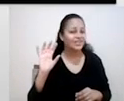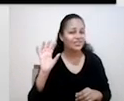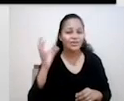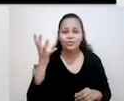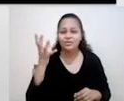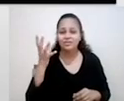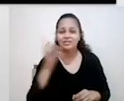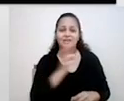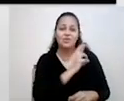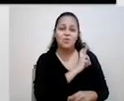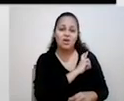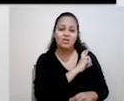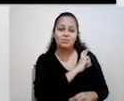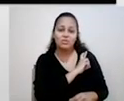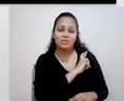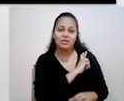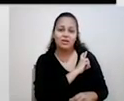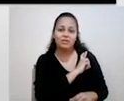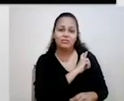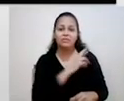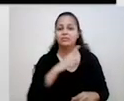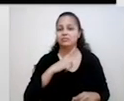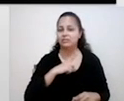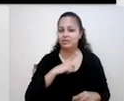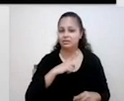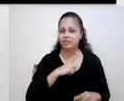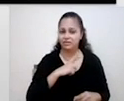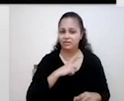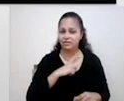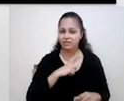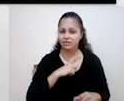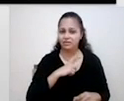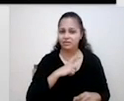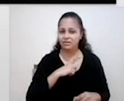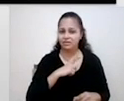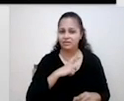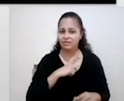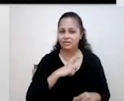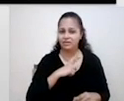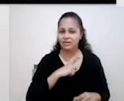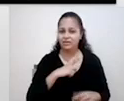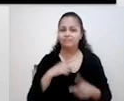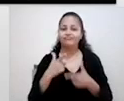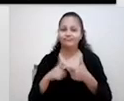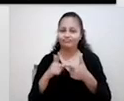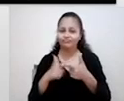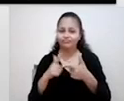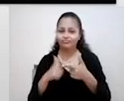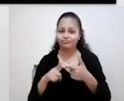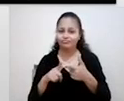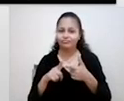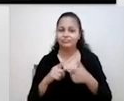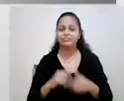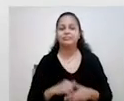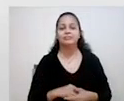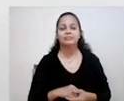o responsável terá uma punição séria, tá?